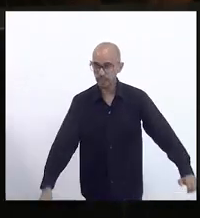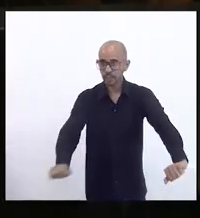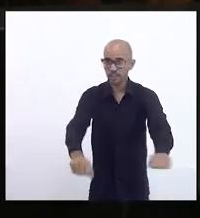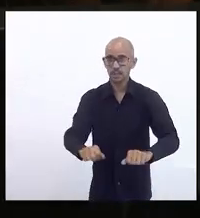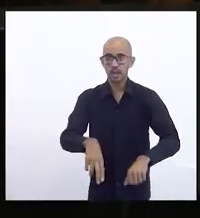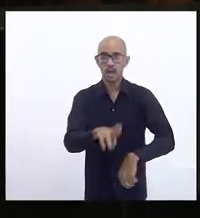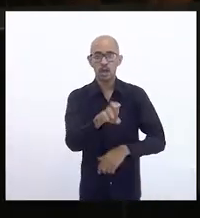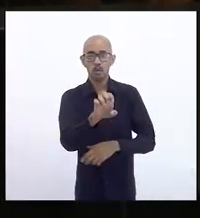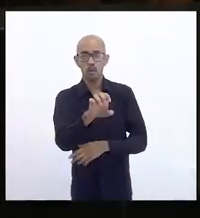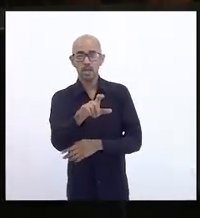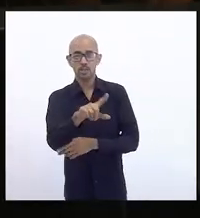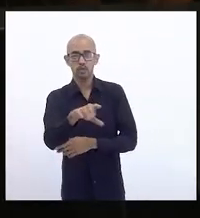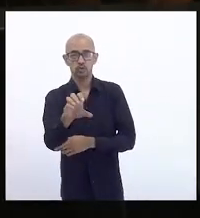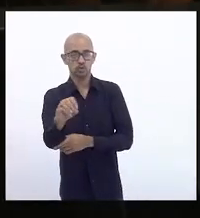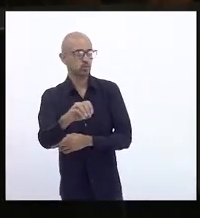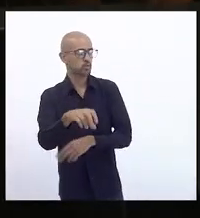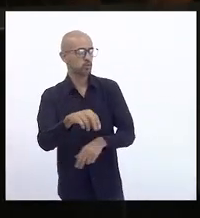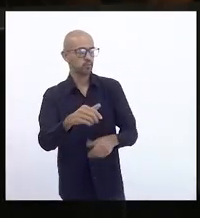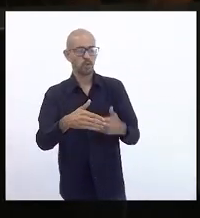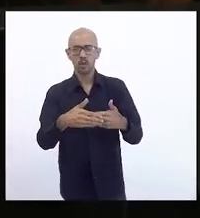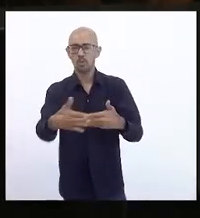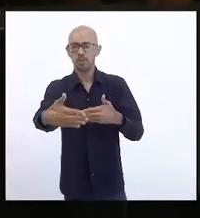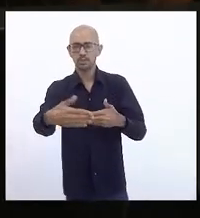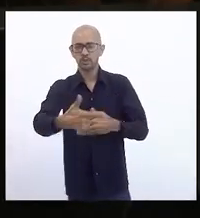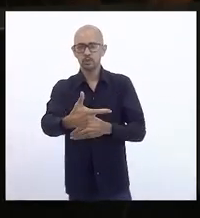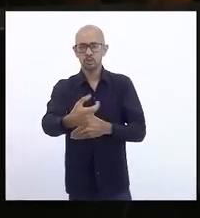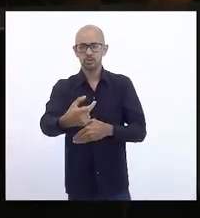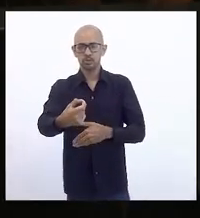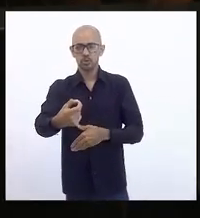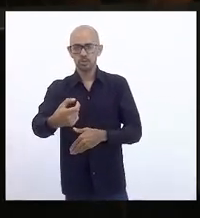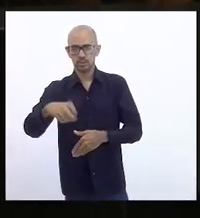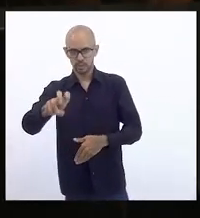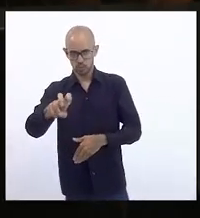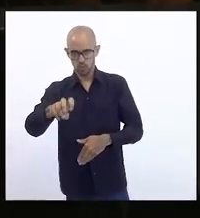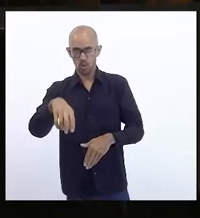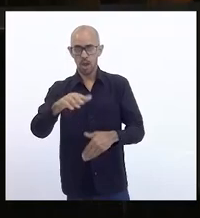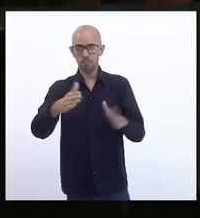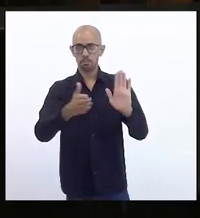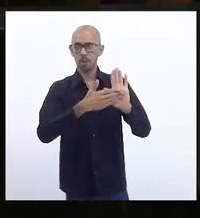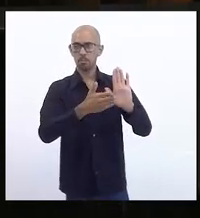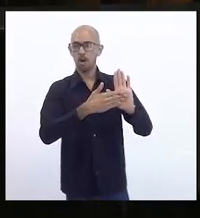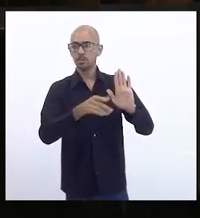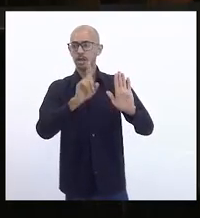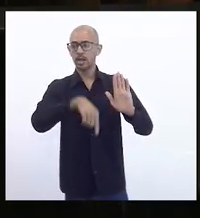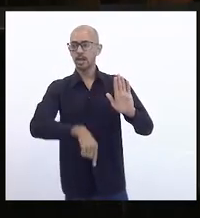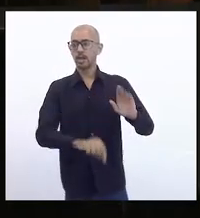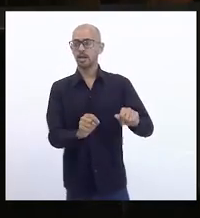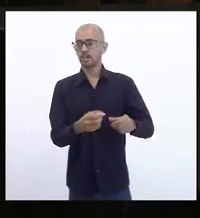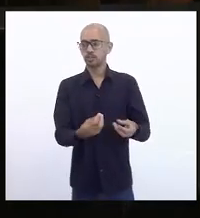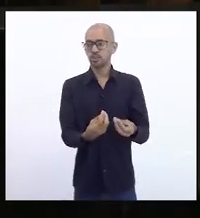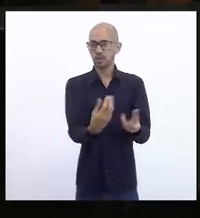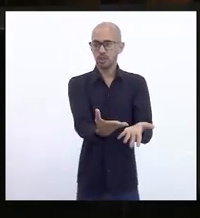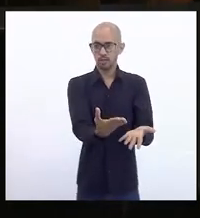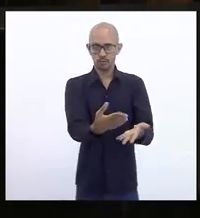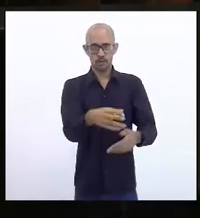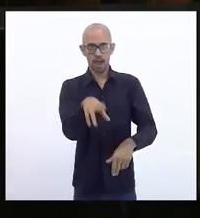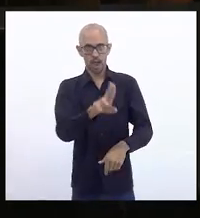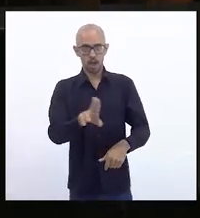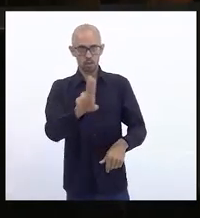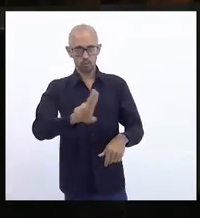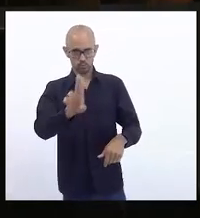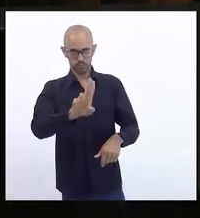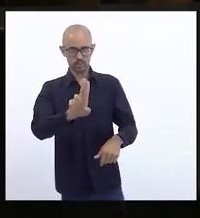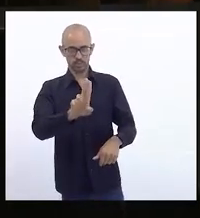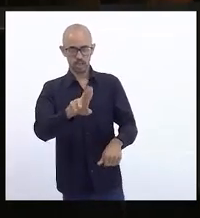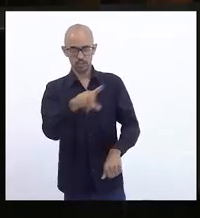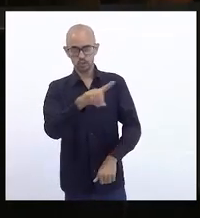em 2005, e ela tinha uma proposta não só de levar o ensino superior para a zona oeste